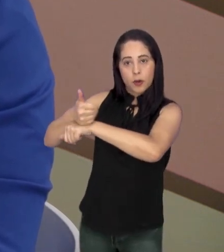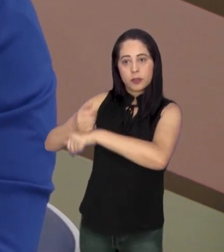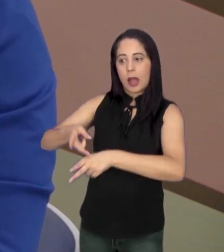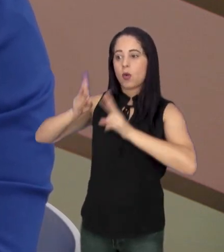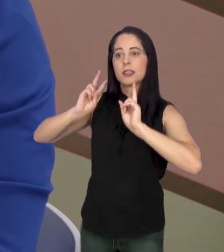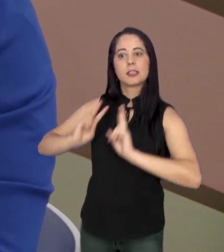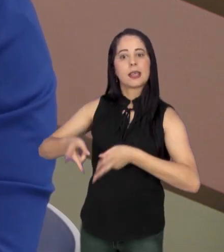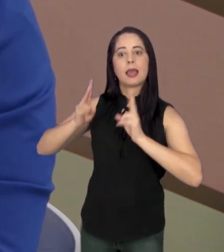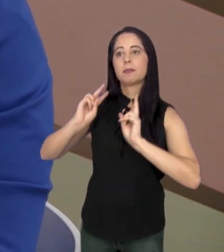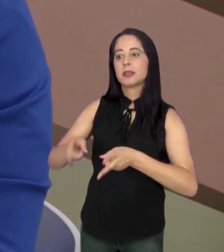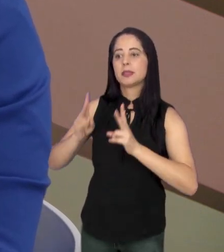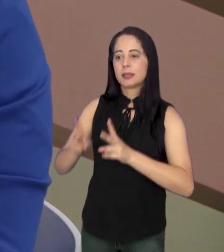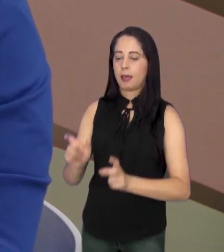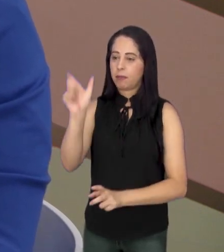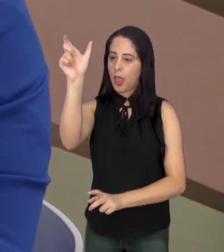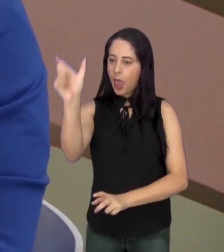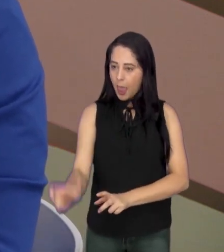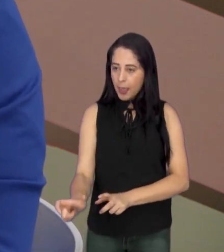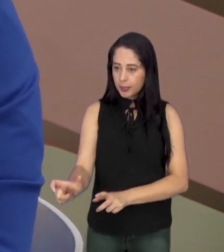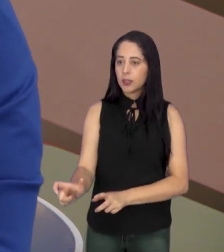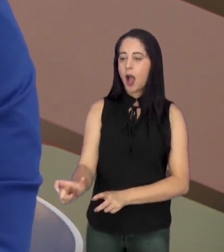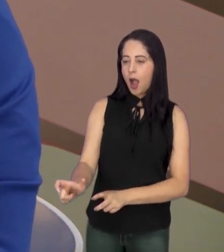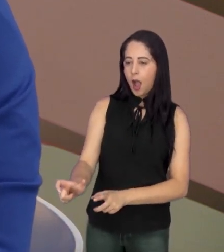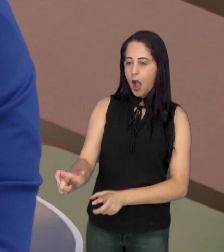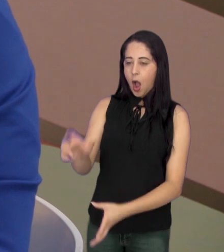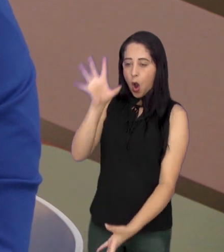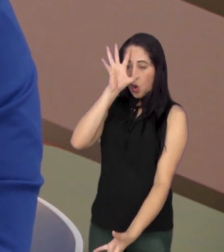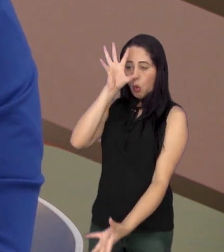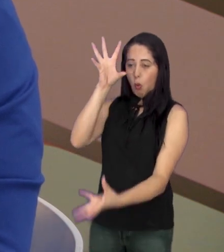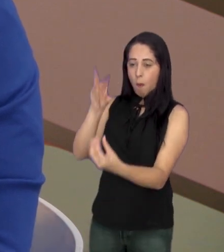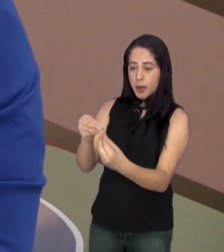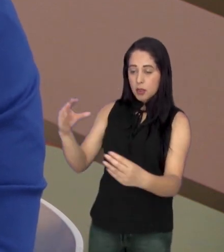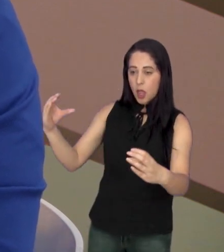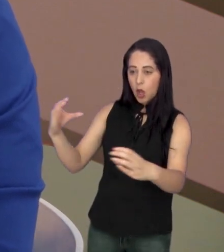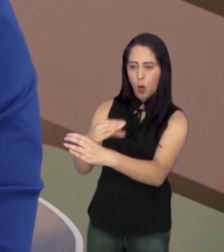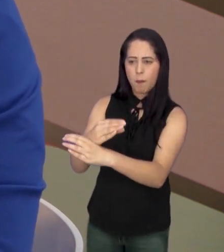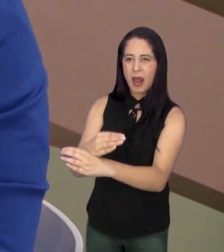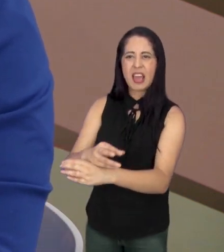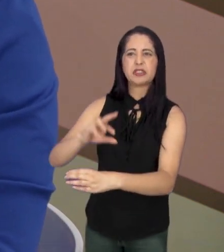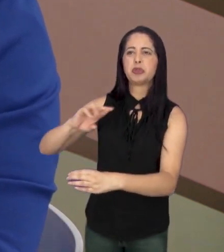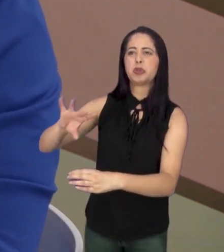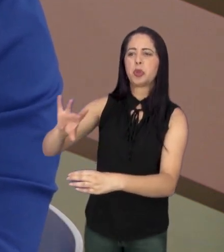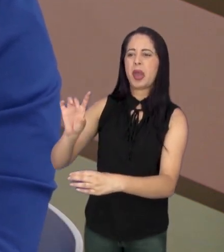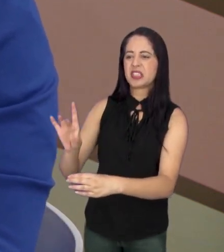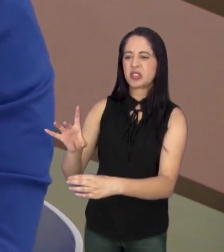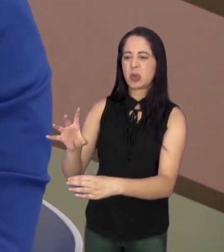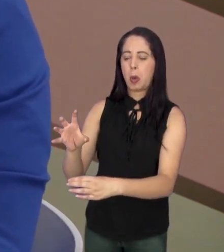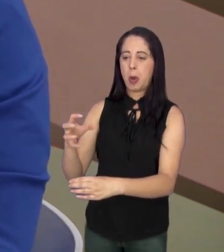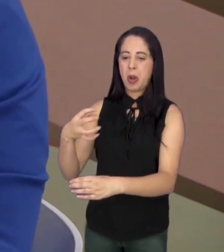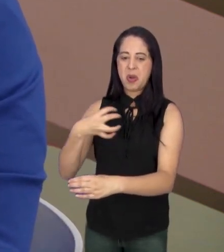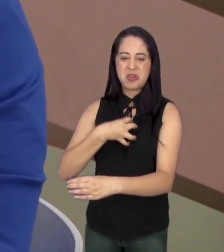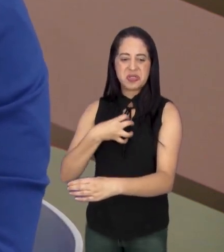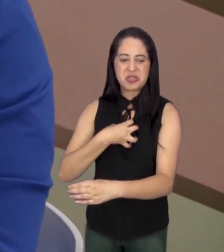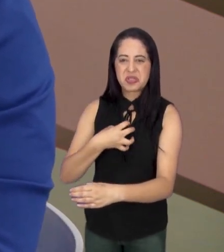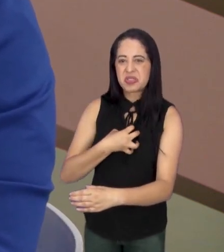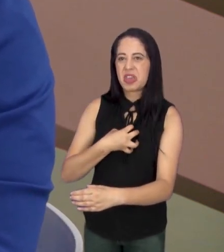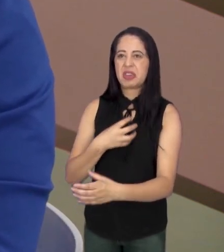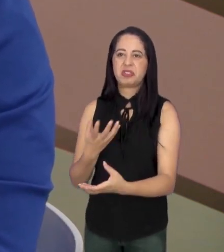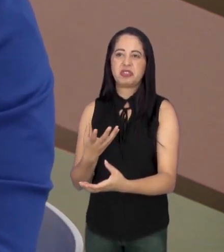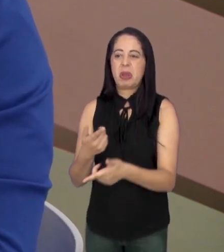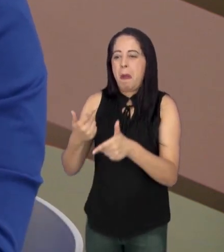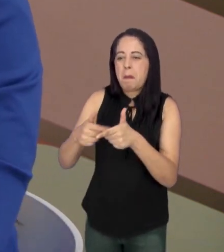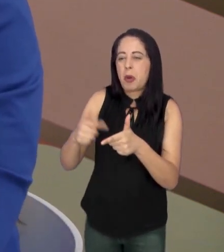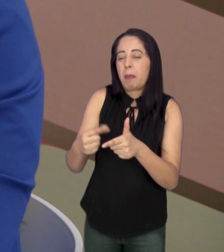que sempre vai ter o olhar no paciente como um todo, não só naquele sintoma, não só naquele problema que